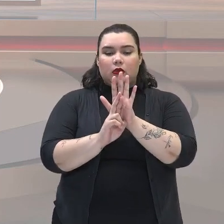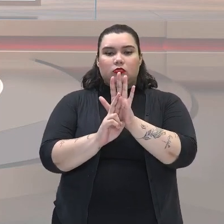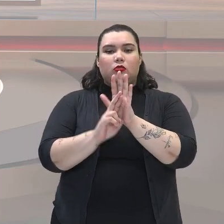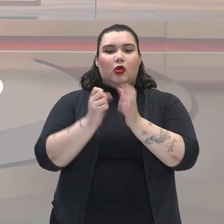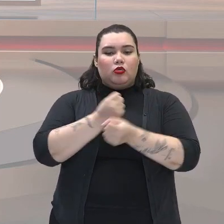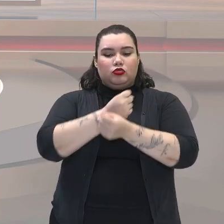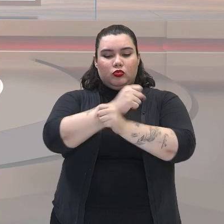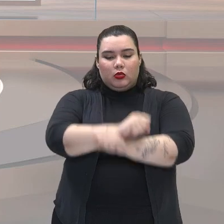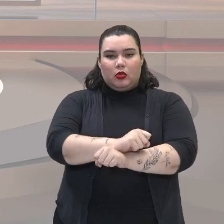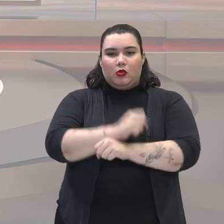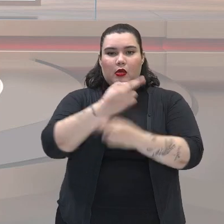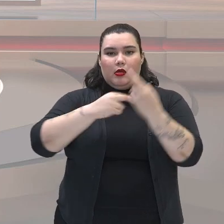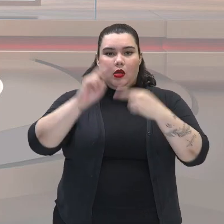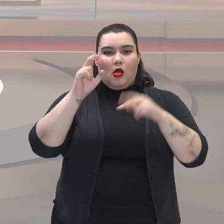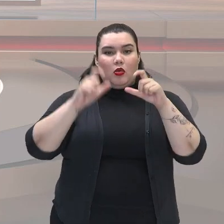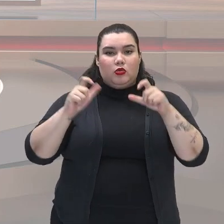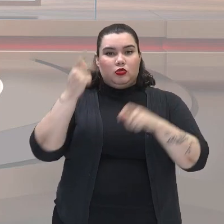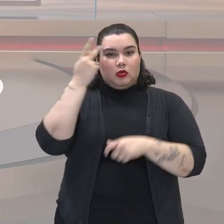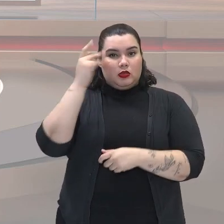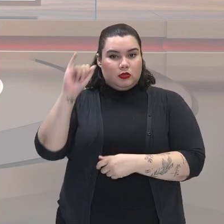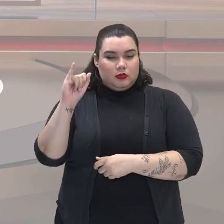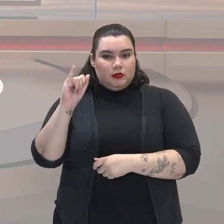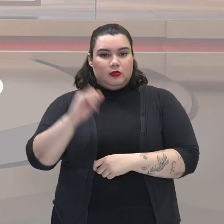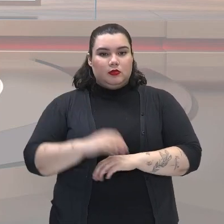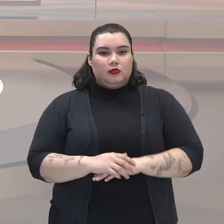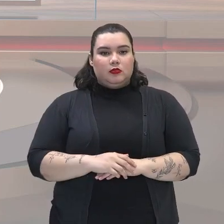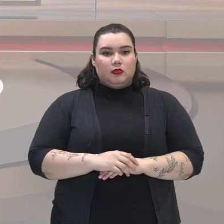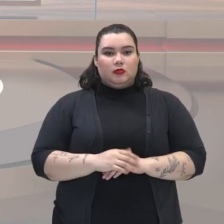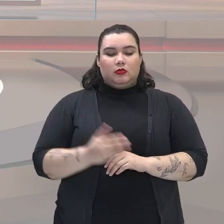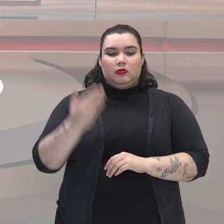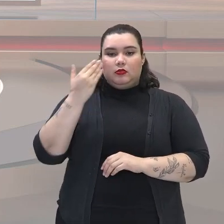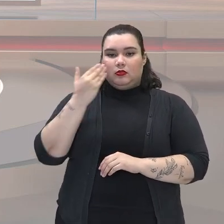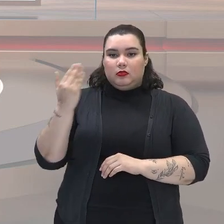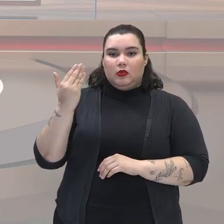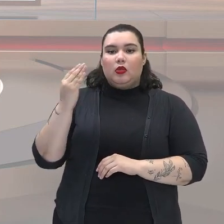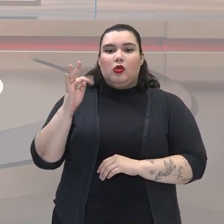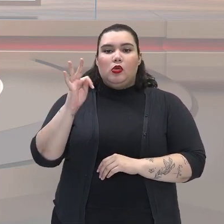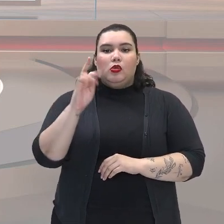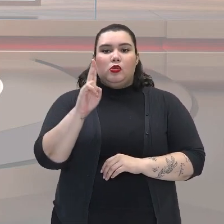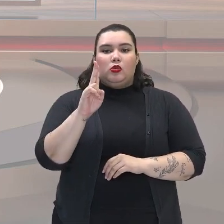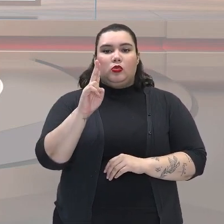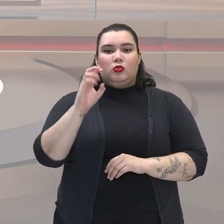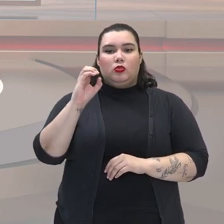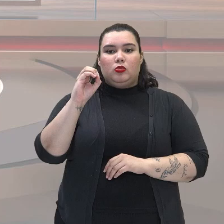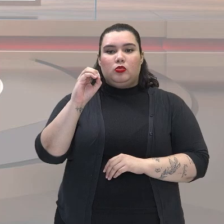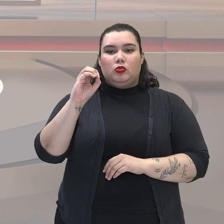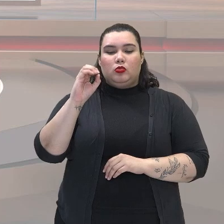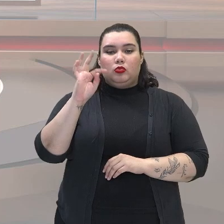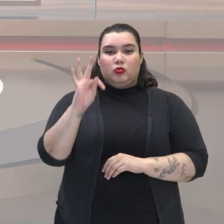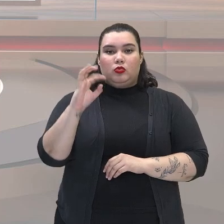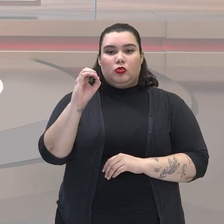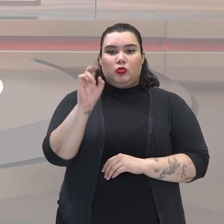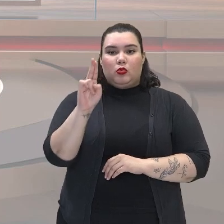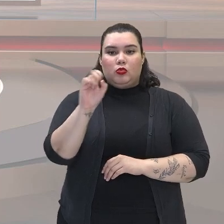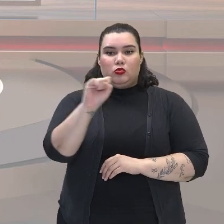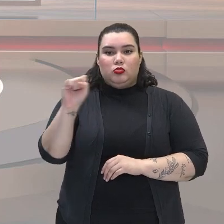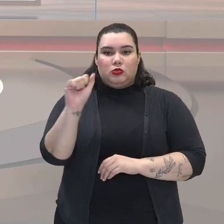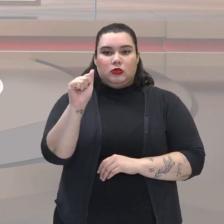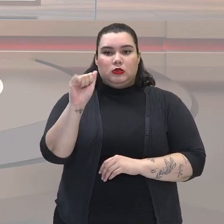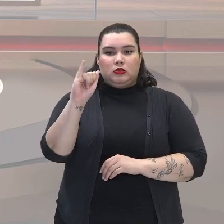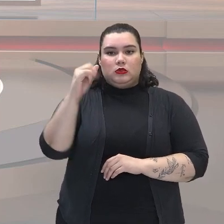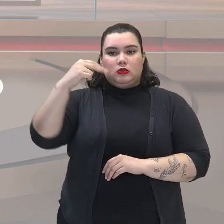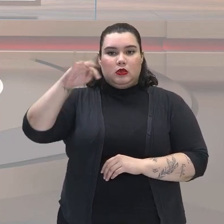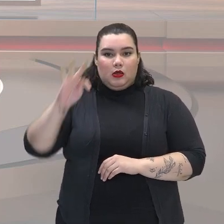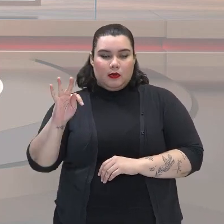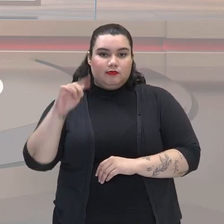Escravizados no Haiti, né, o Toussaint Louverture, aqui também exemplificado para a gente, que foi um dos grandes casos